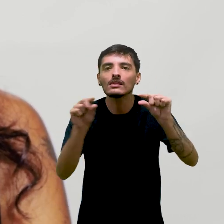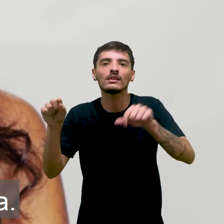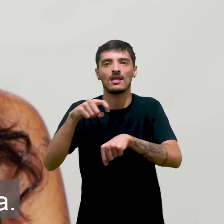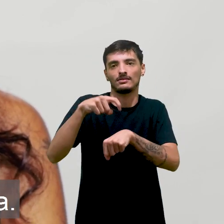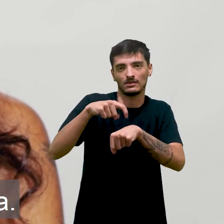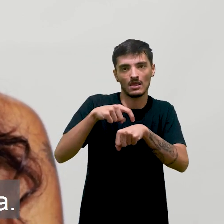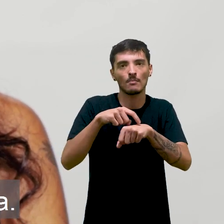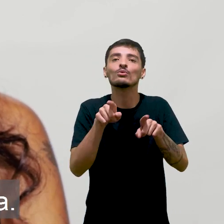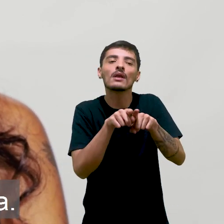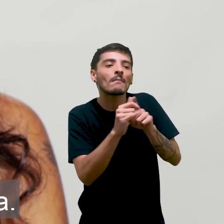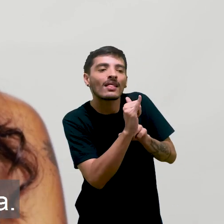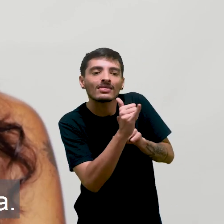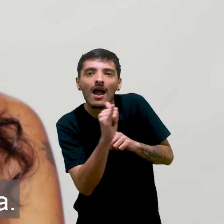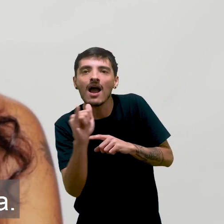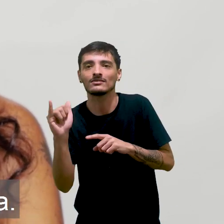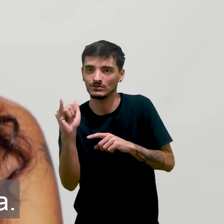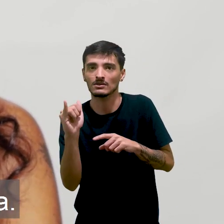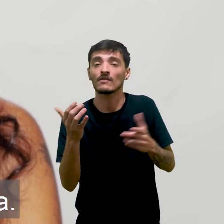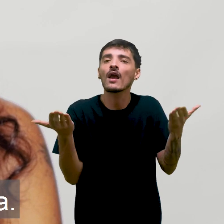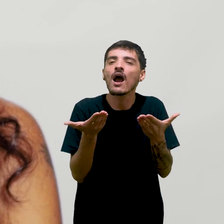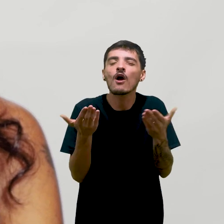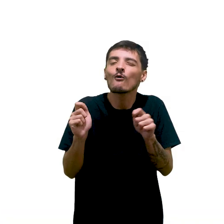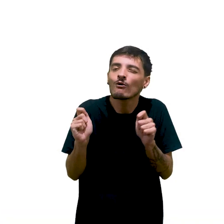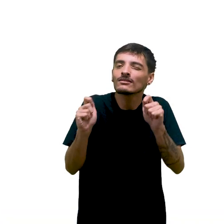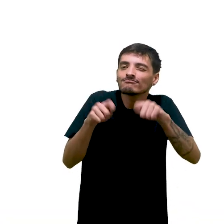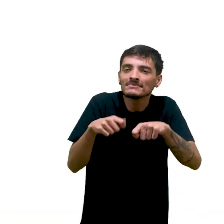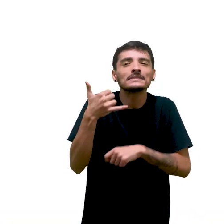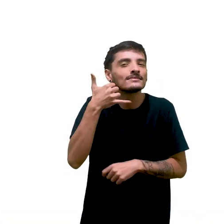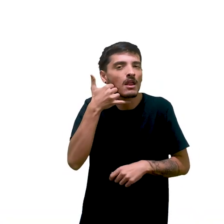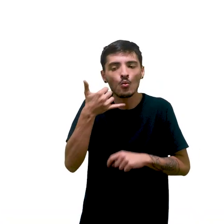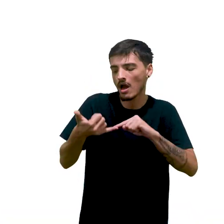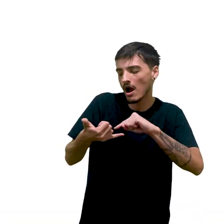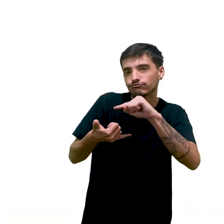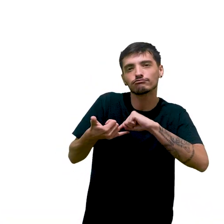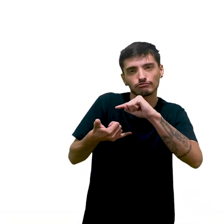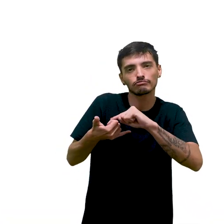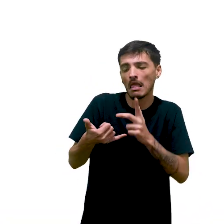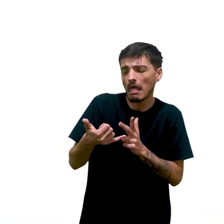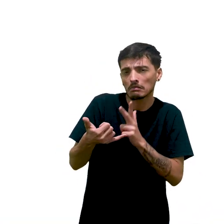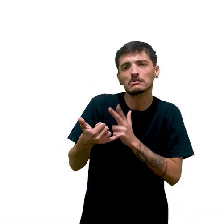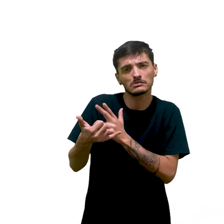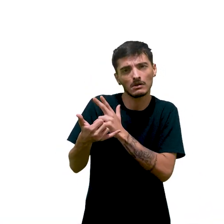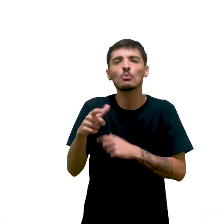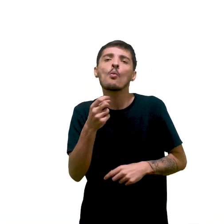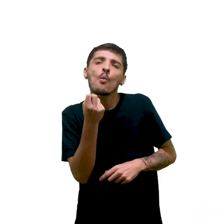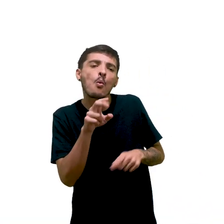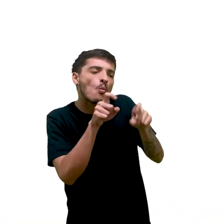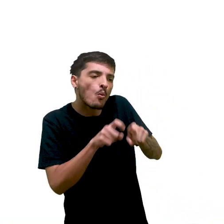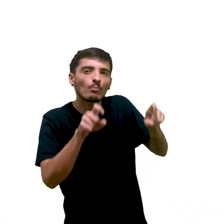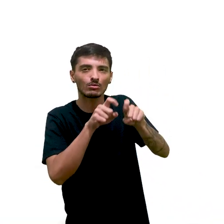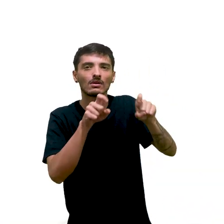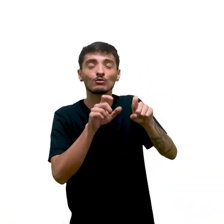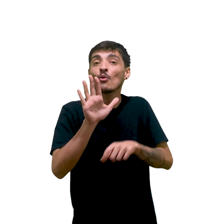de ordenar, em uma linha do tempo, os acontecimentos de uma narrativa. Hoje em dia, é possível realizar esse processo na telinha do celular